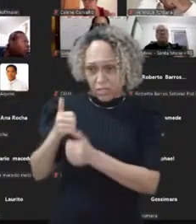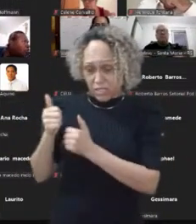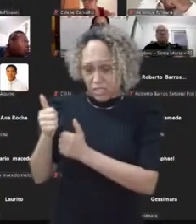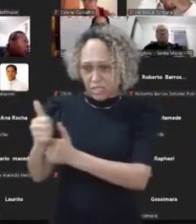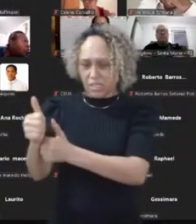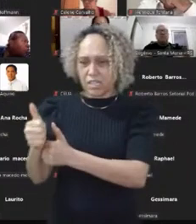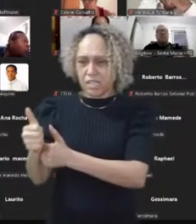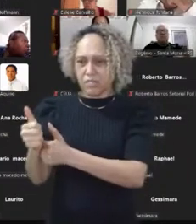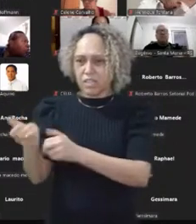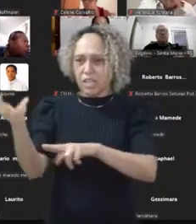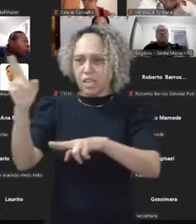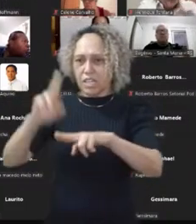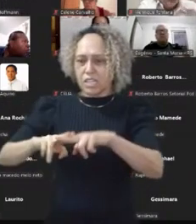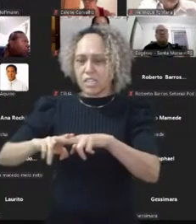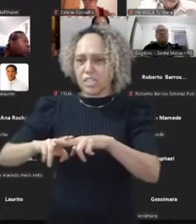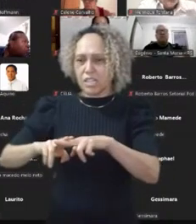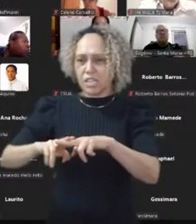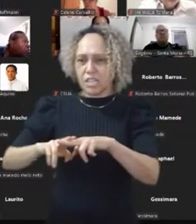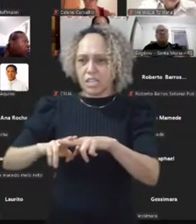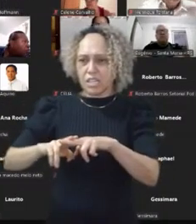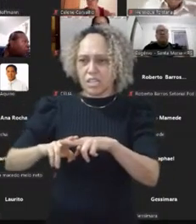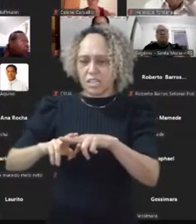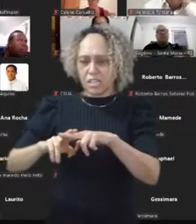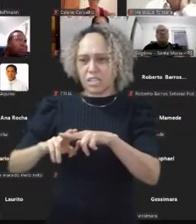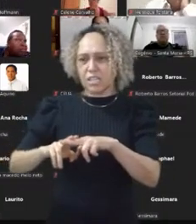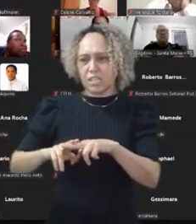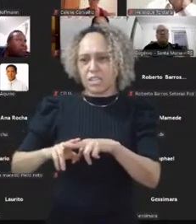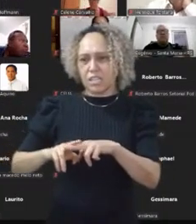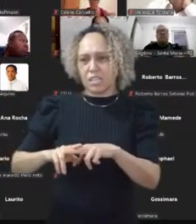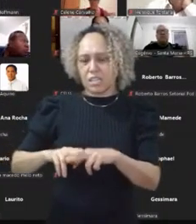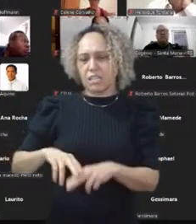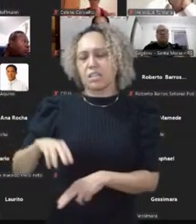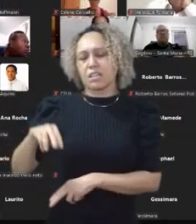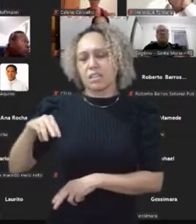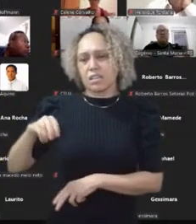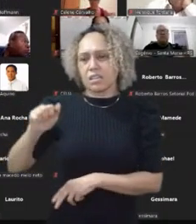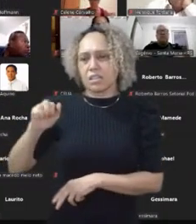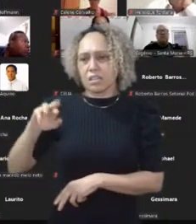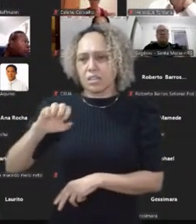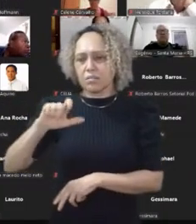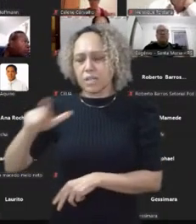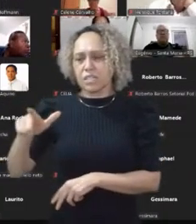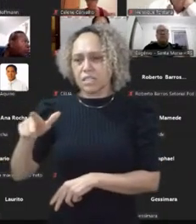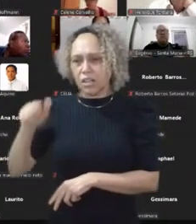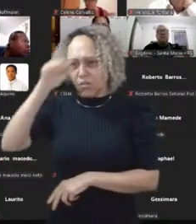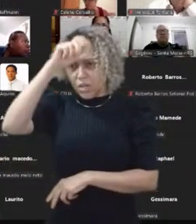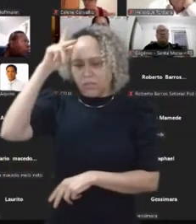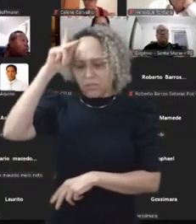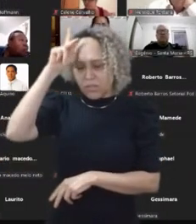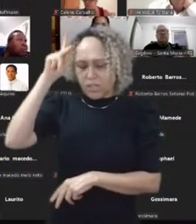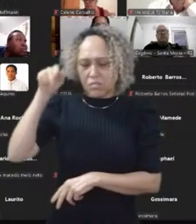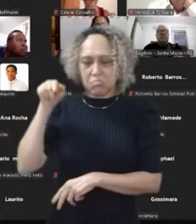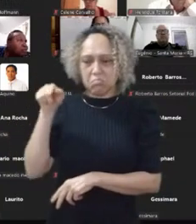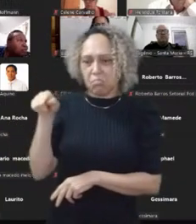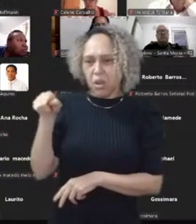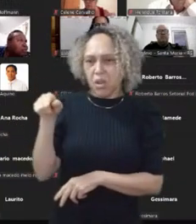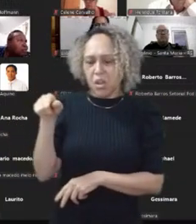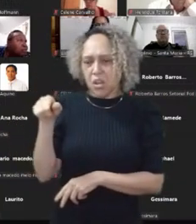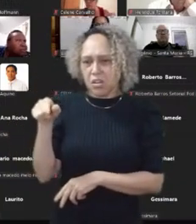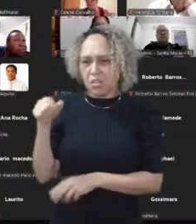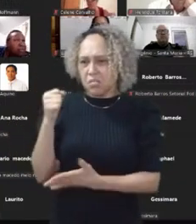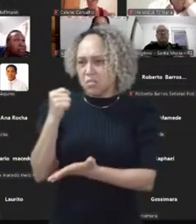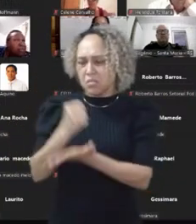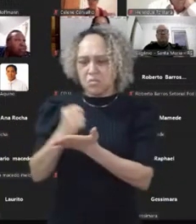conseguia nesses 30 ele diz ele que botou mais 4.000 pessoas para fazer aquilo ele não precisou cont tá nenhuma